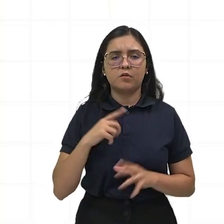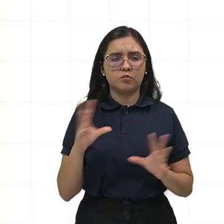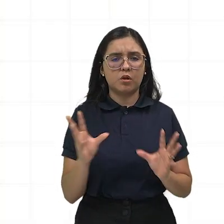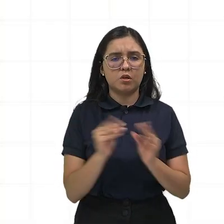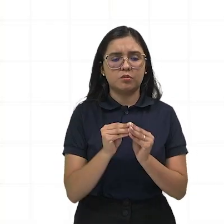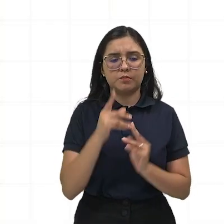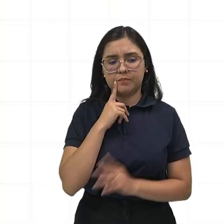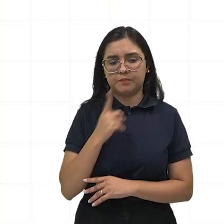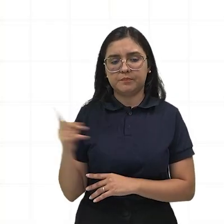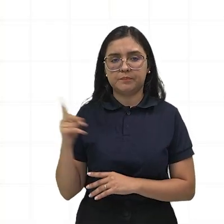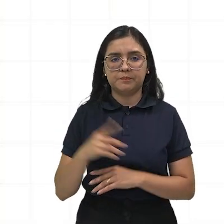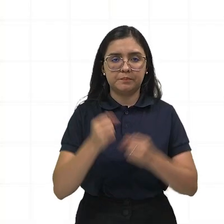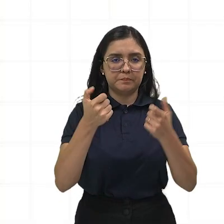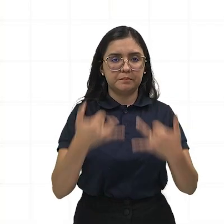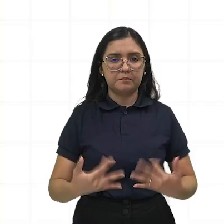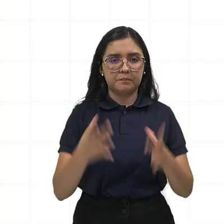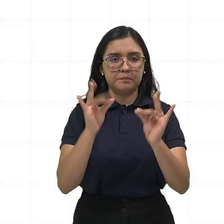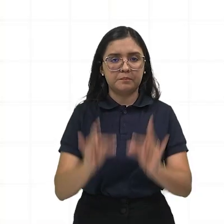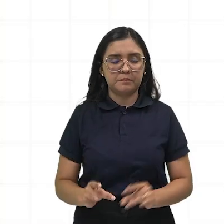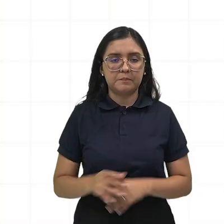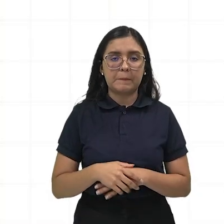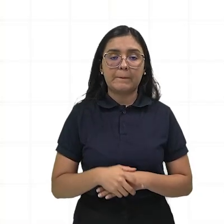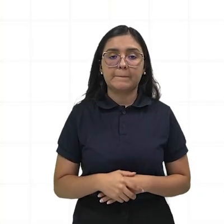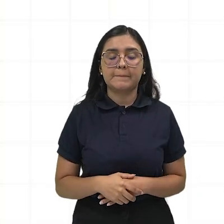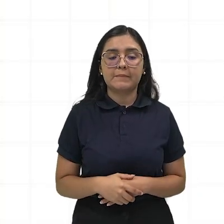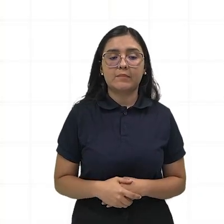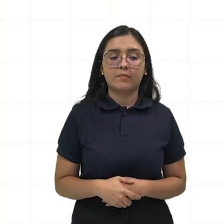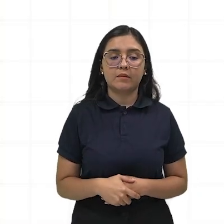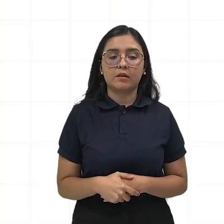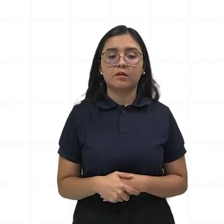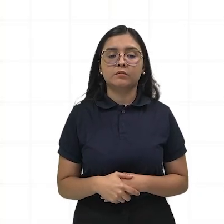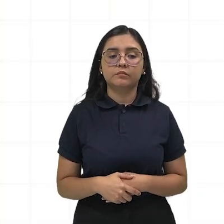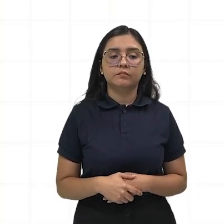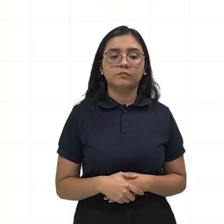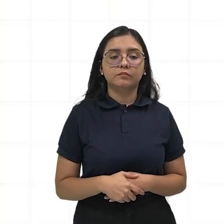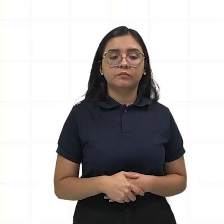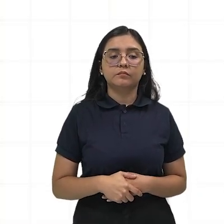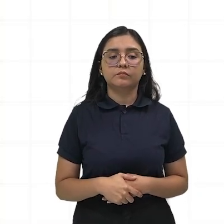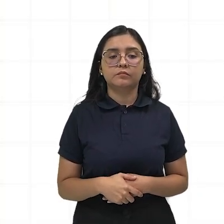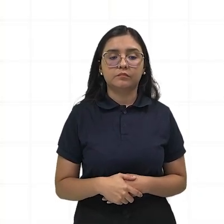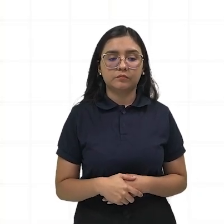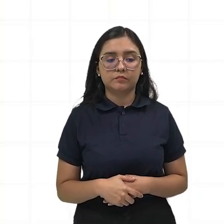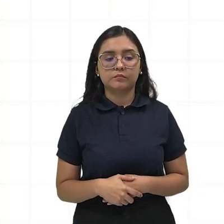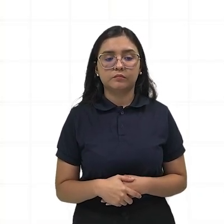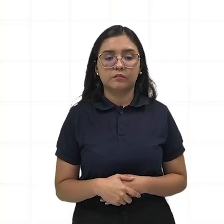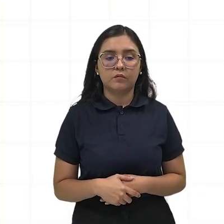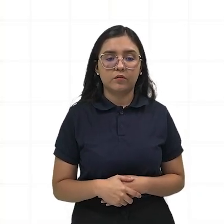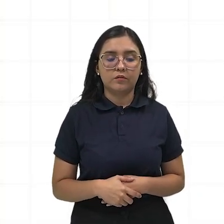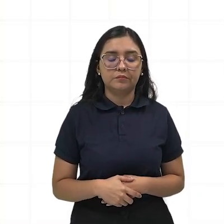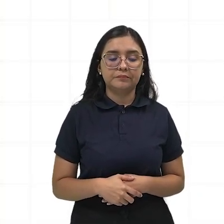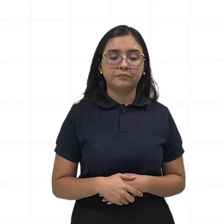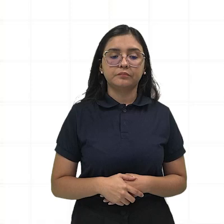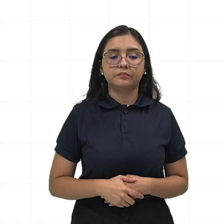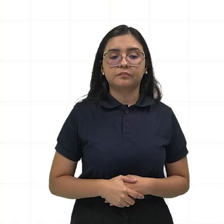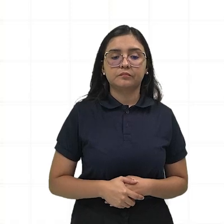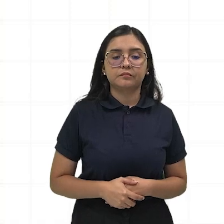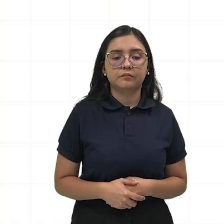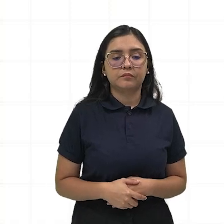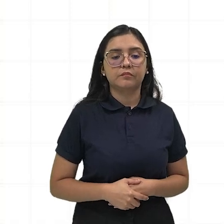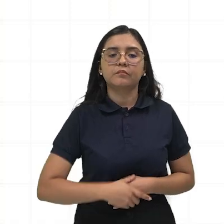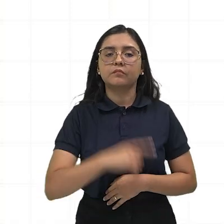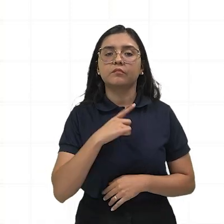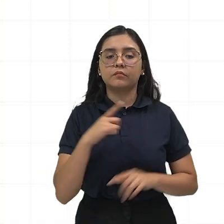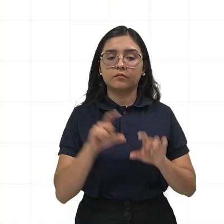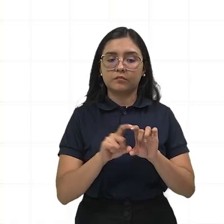resumo. Dízima periódica composta. Olha o que ela tem. Ela vai ter uma